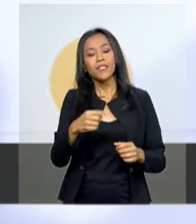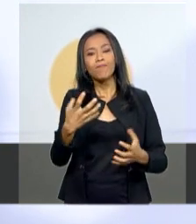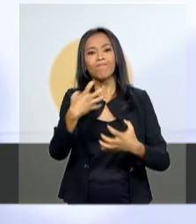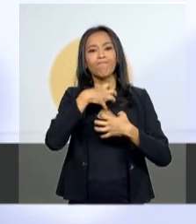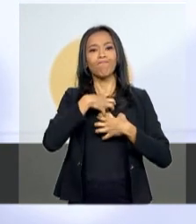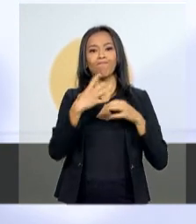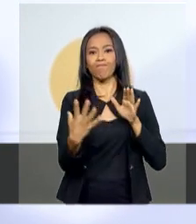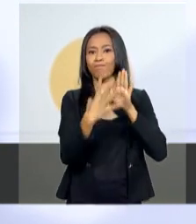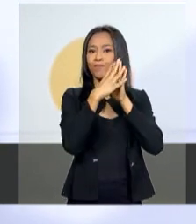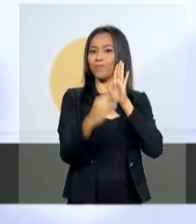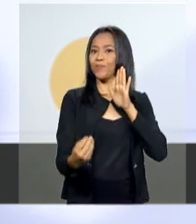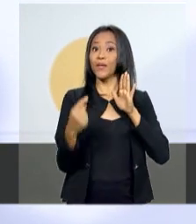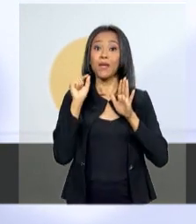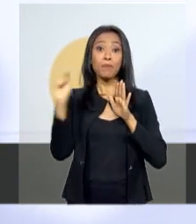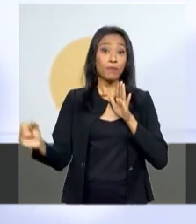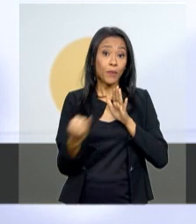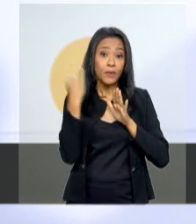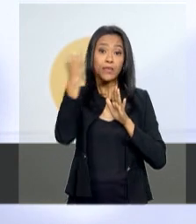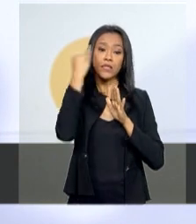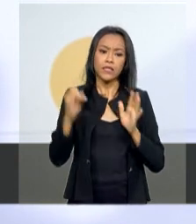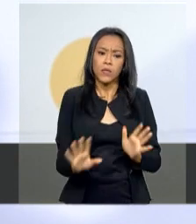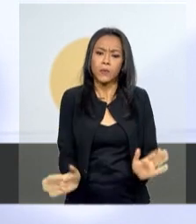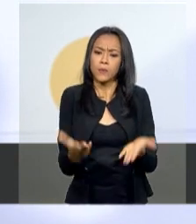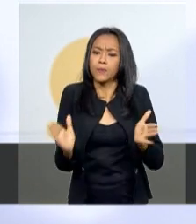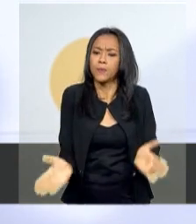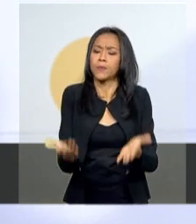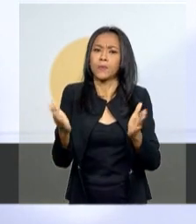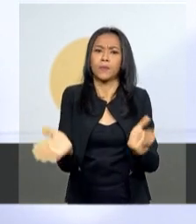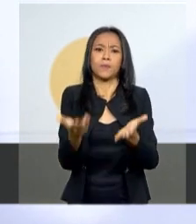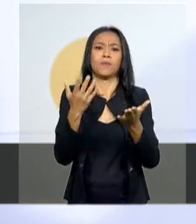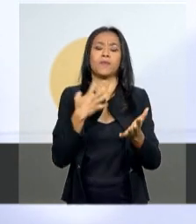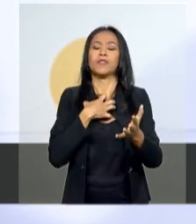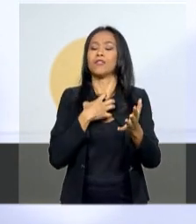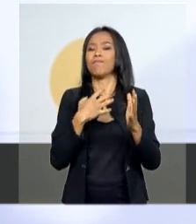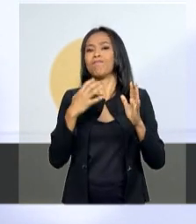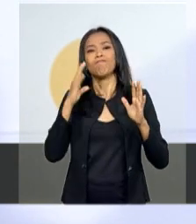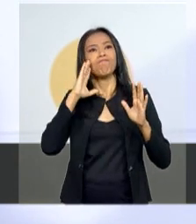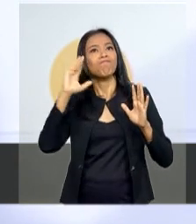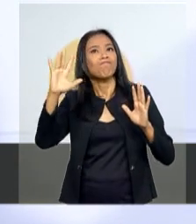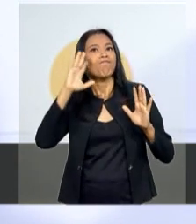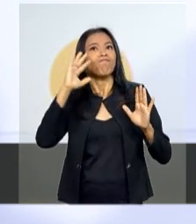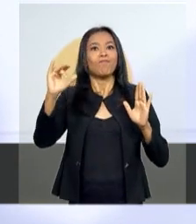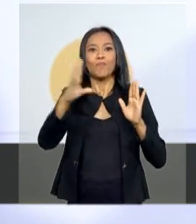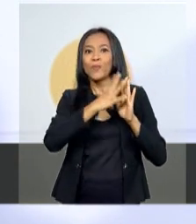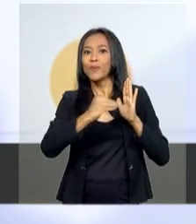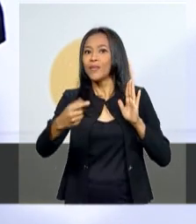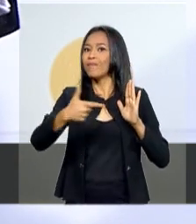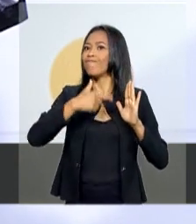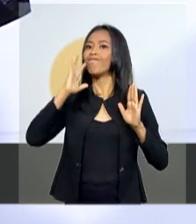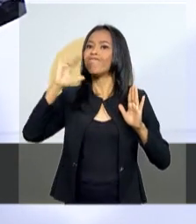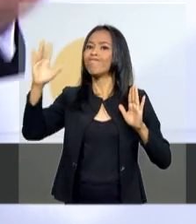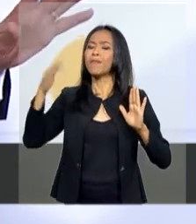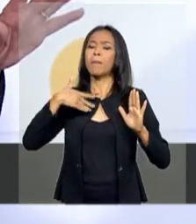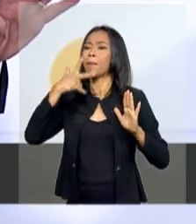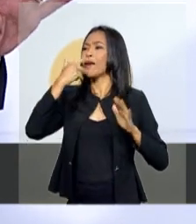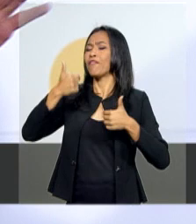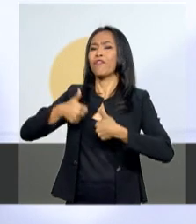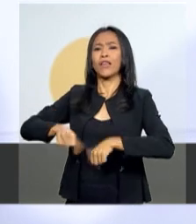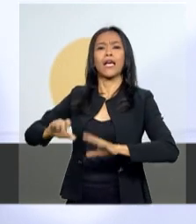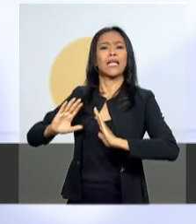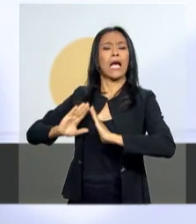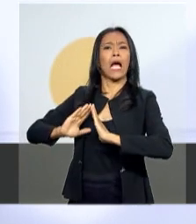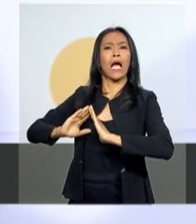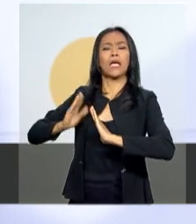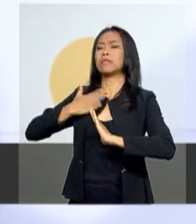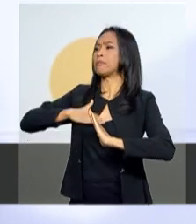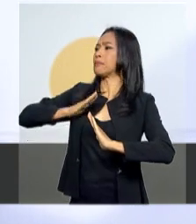ela é sempre fundamental para os que escolhem deixar digamos assim o conforto do seu lar e etc